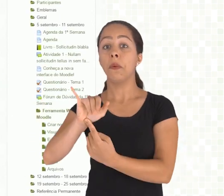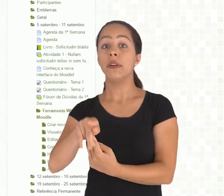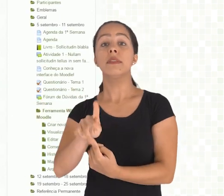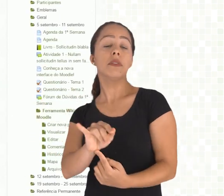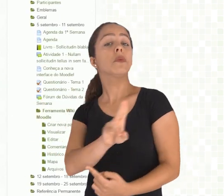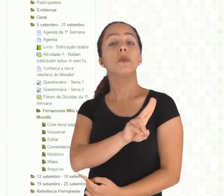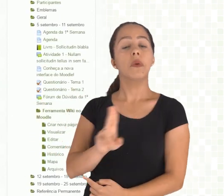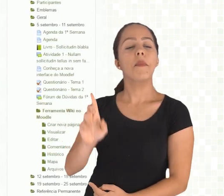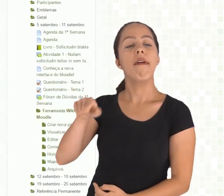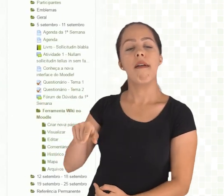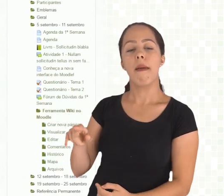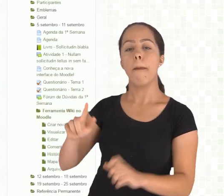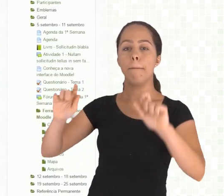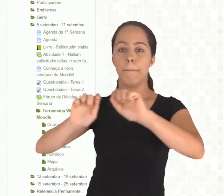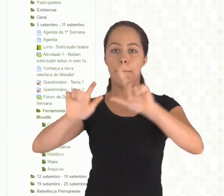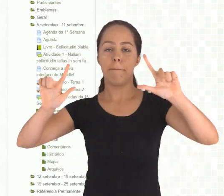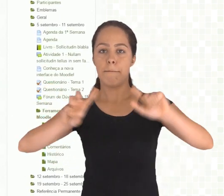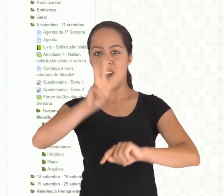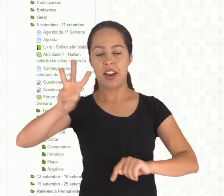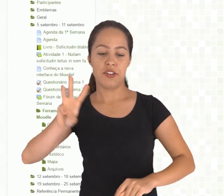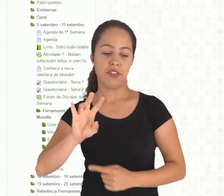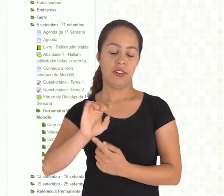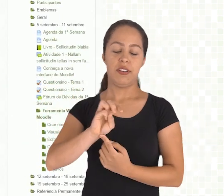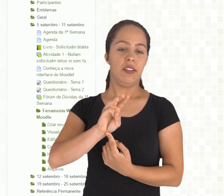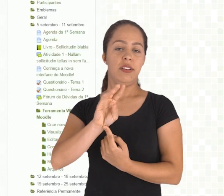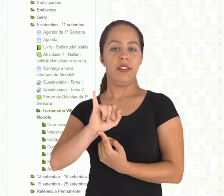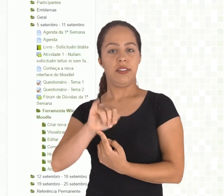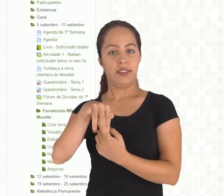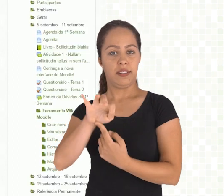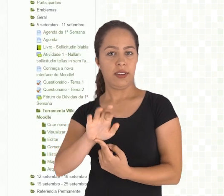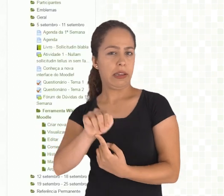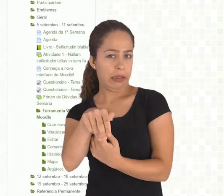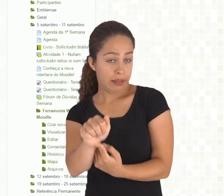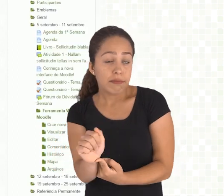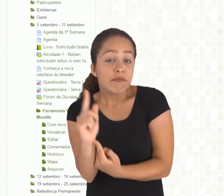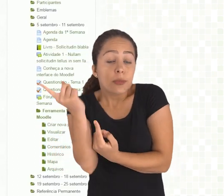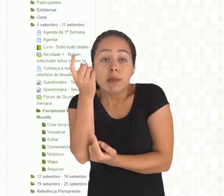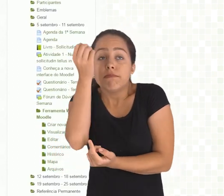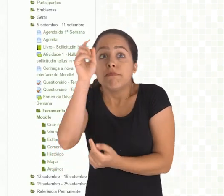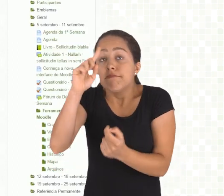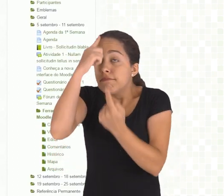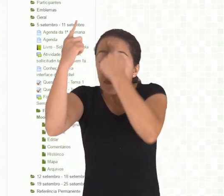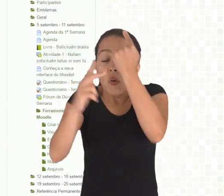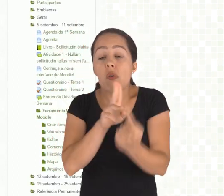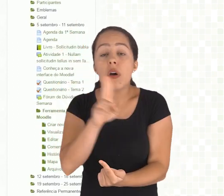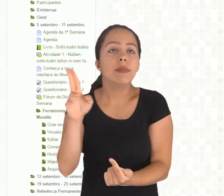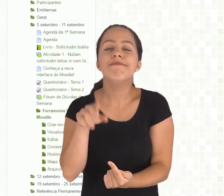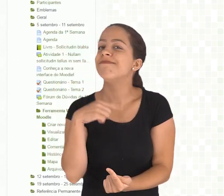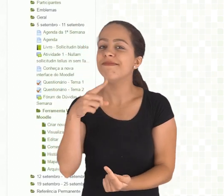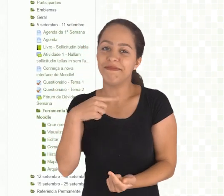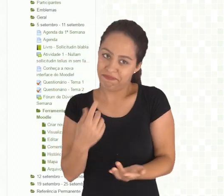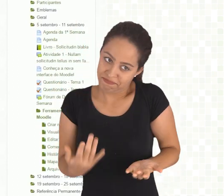do wii que se chama nesse caso para interna tá por falta de criatividade a gente botou esse nome mesmo então